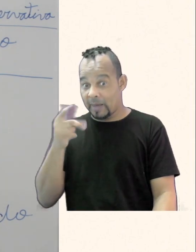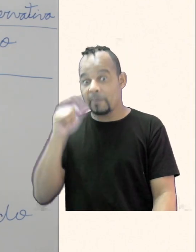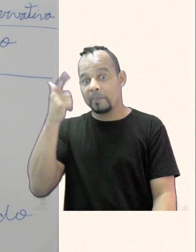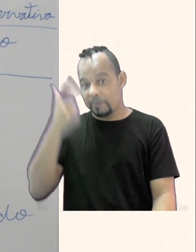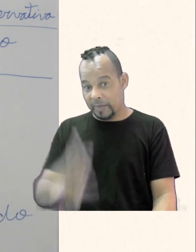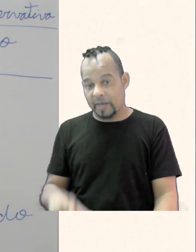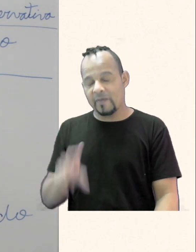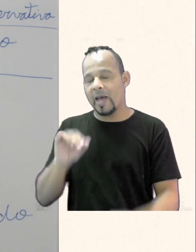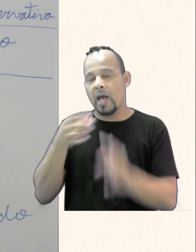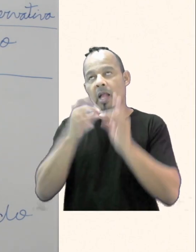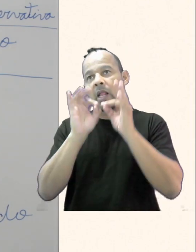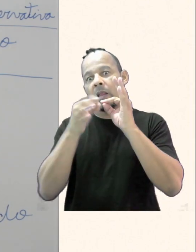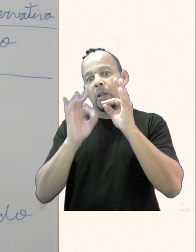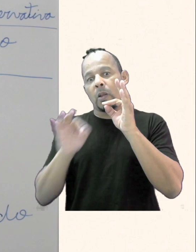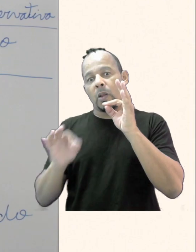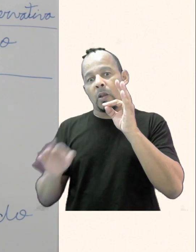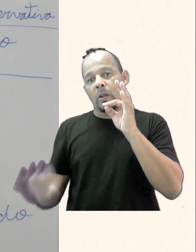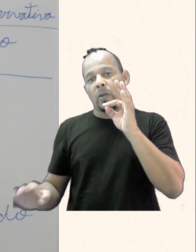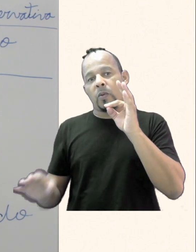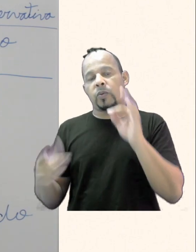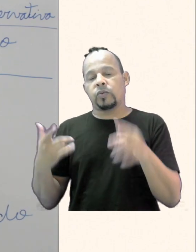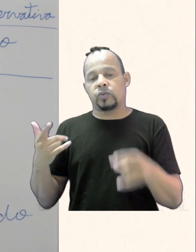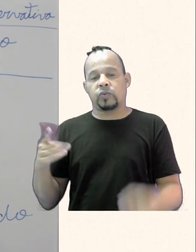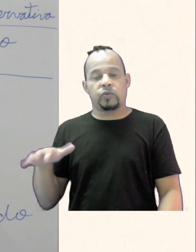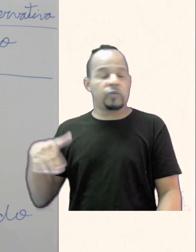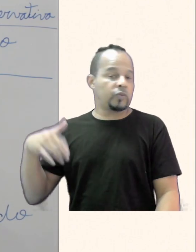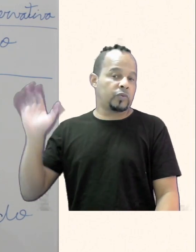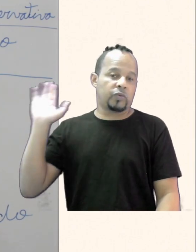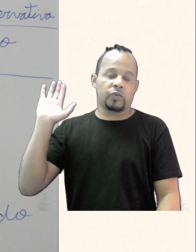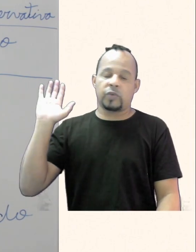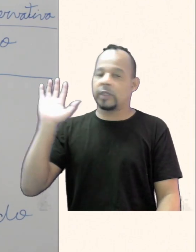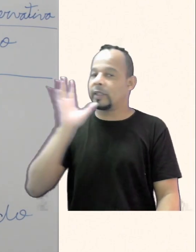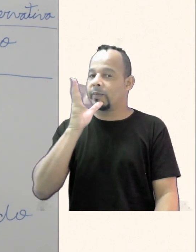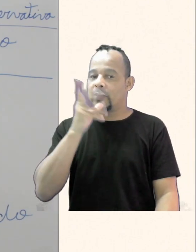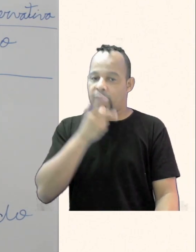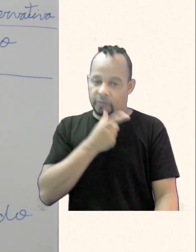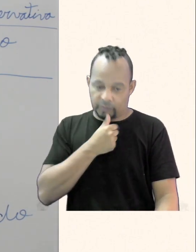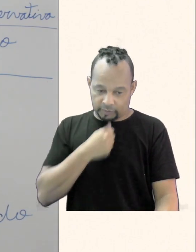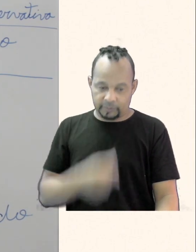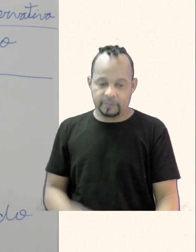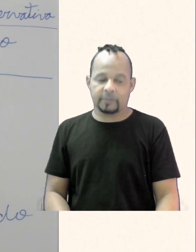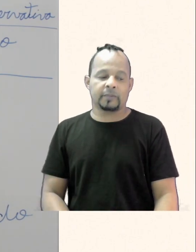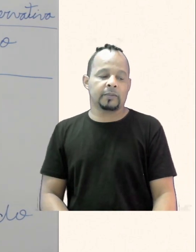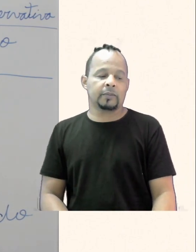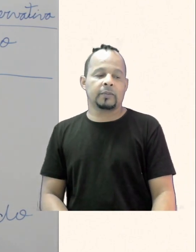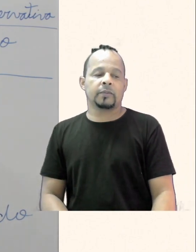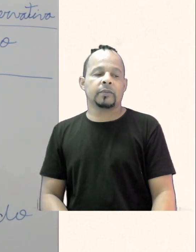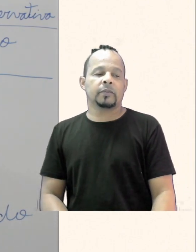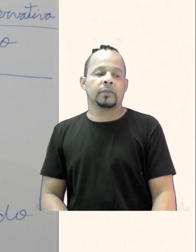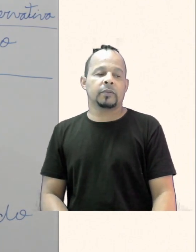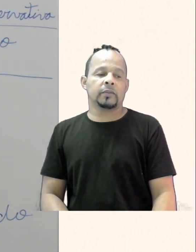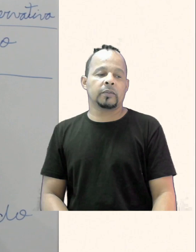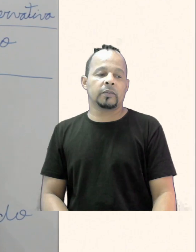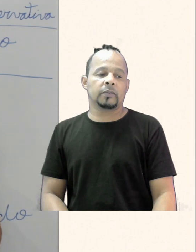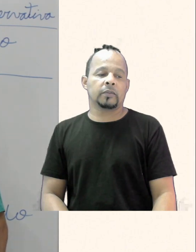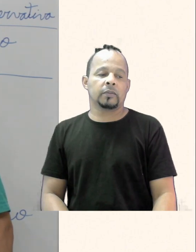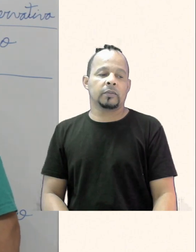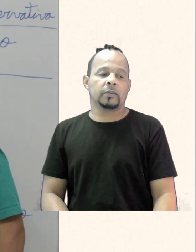uma aula toda para falar disso, ou até mais de uma, bem provavelmente até mais de uma, para falar de cálculo vetorial.